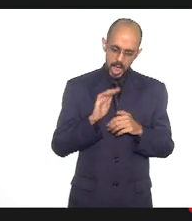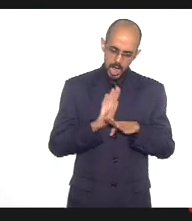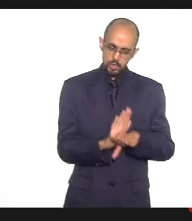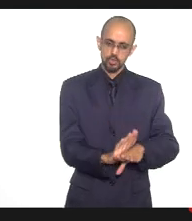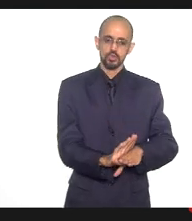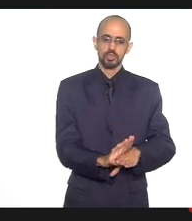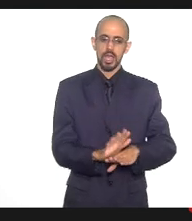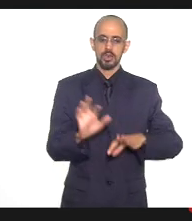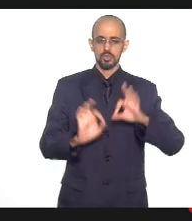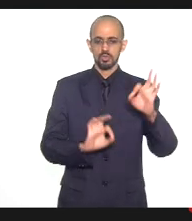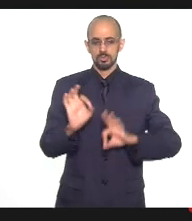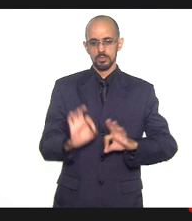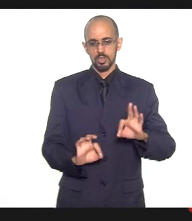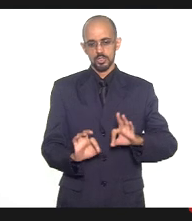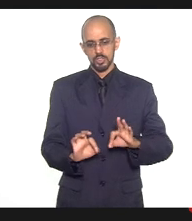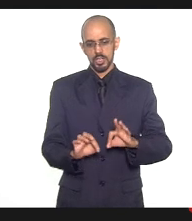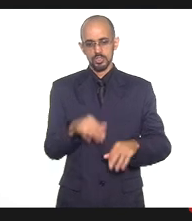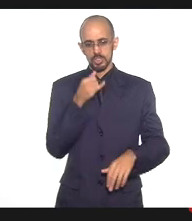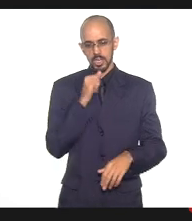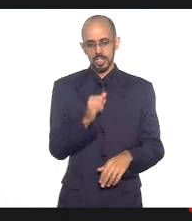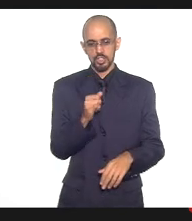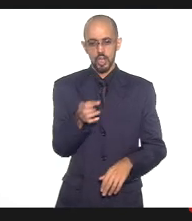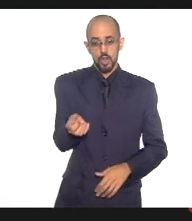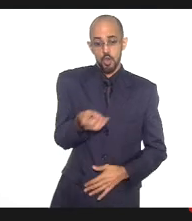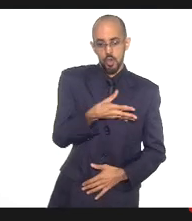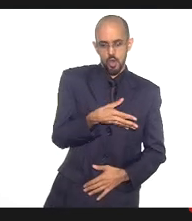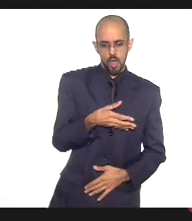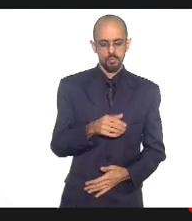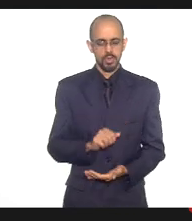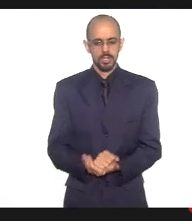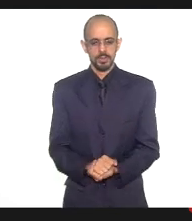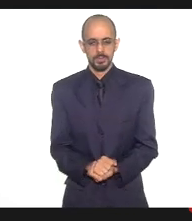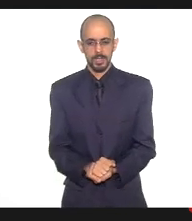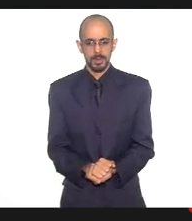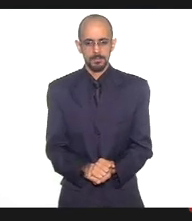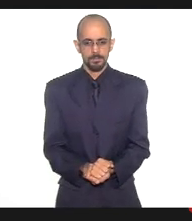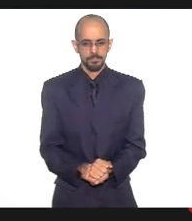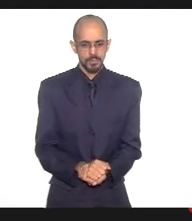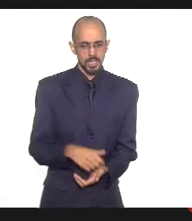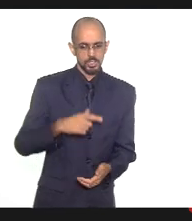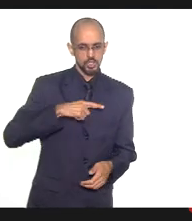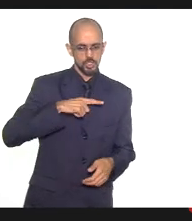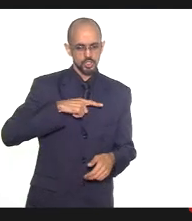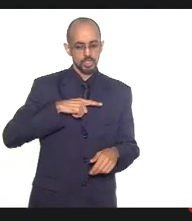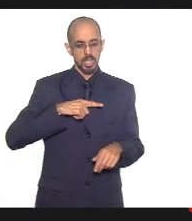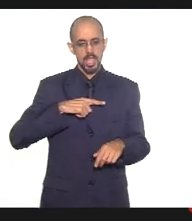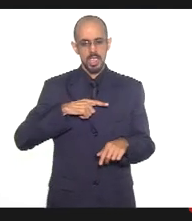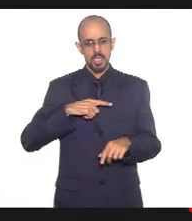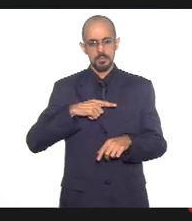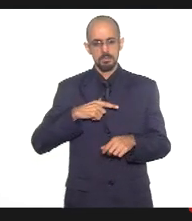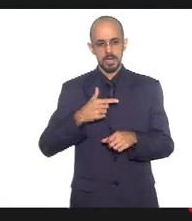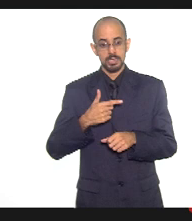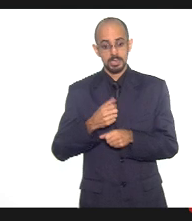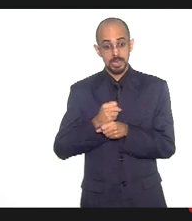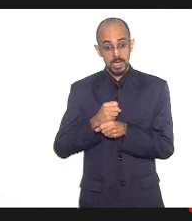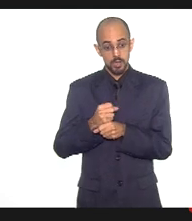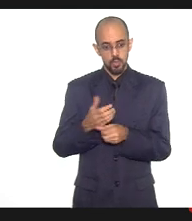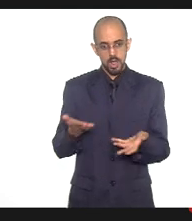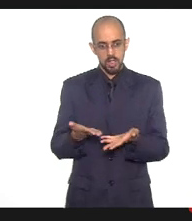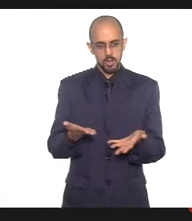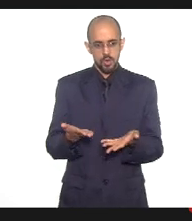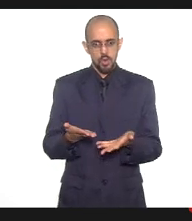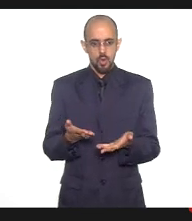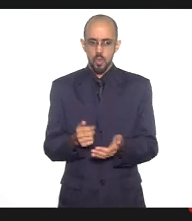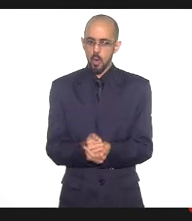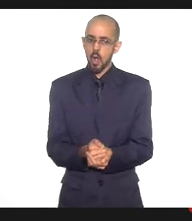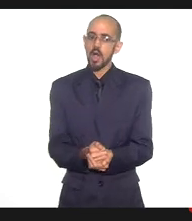projetos dos leilões de energia nova, né? Então, vocês devem ter visto, tem alguns leilões planejados para esse ano, e não tenha dúvida que a Shell está fazendo